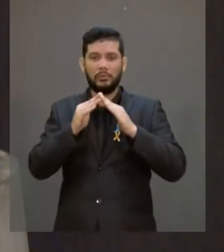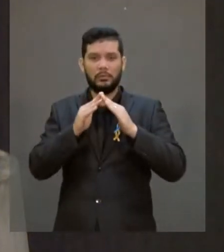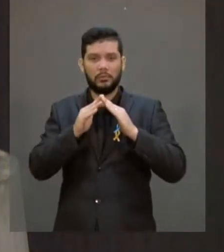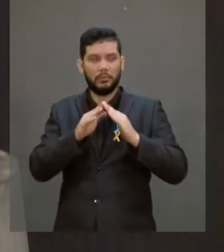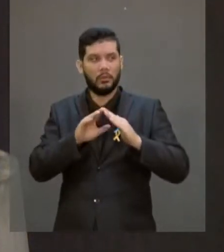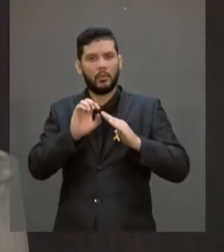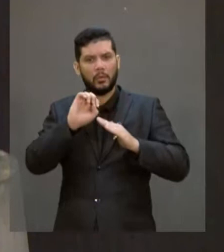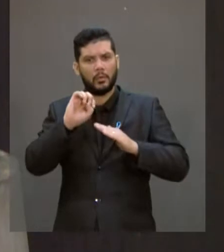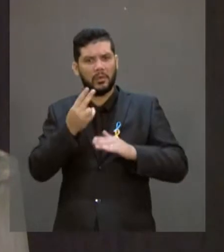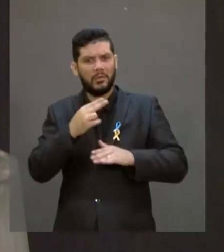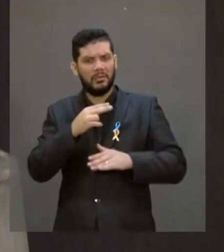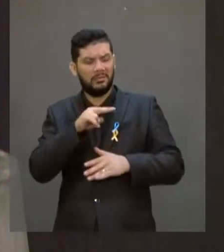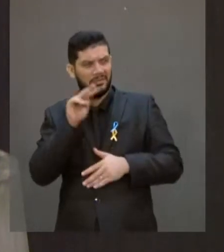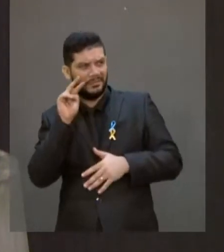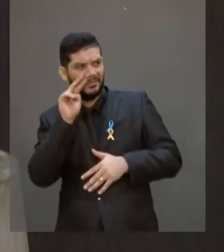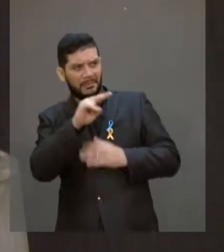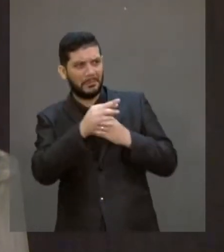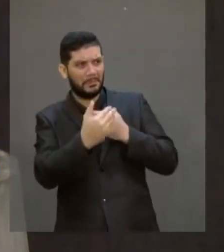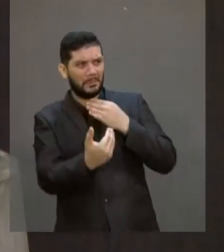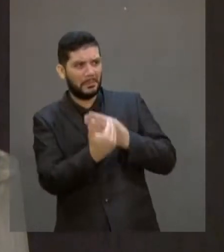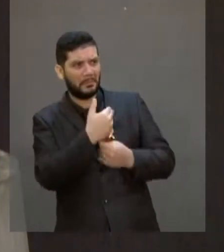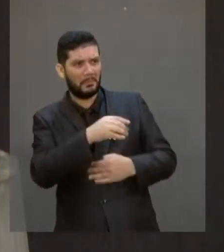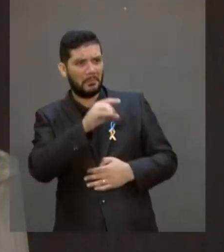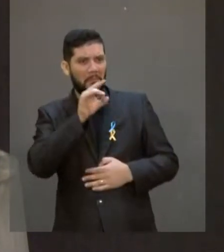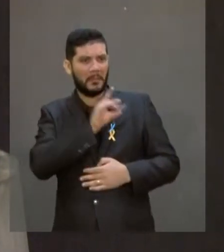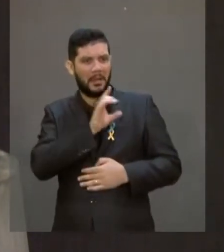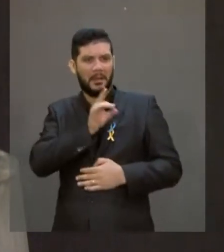medo, pela comunidade.